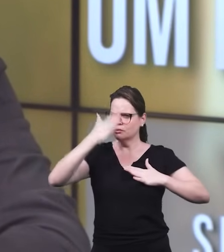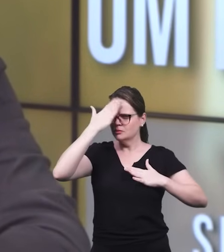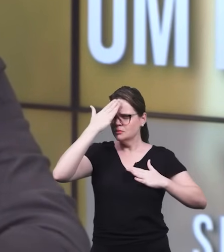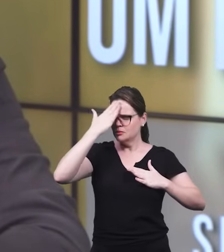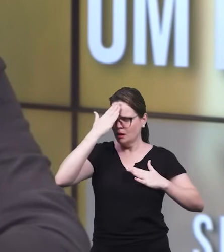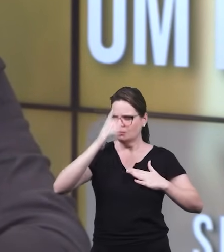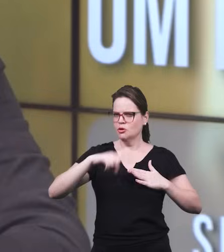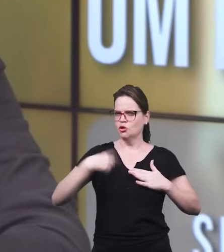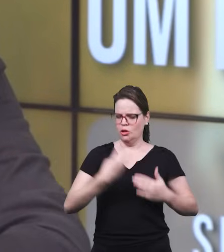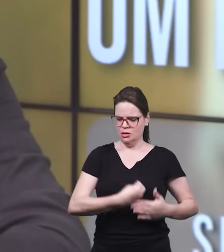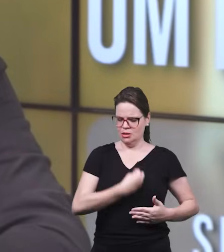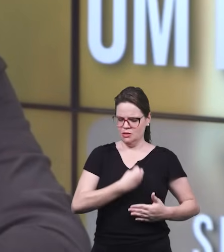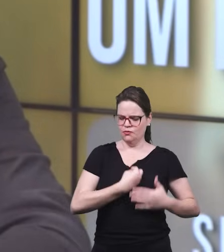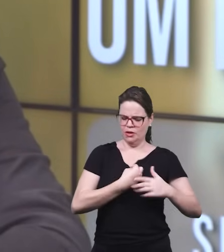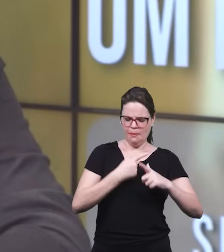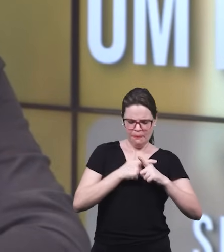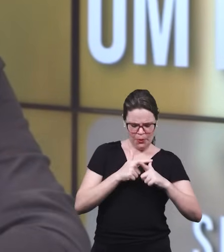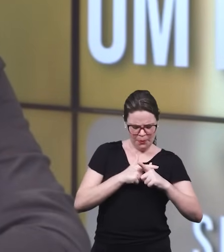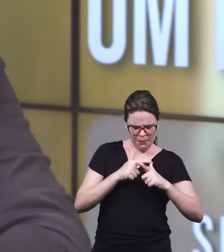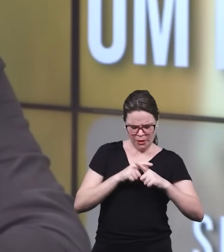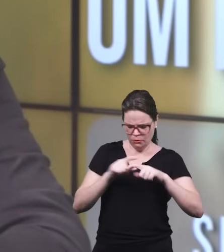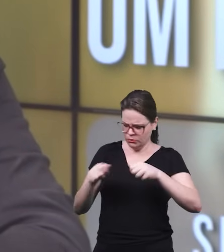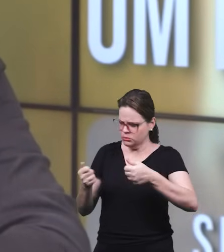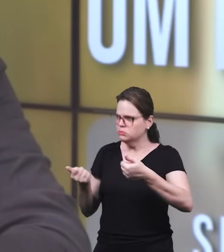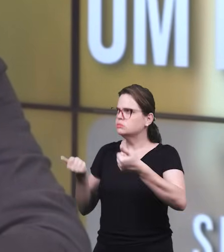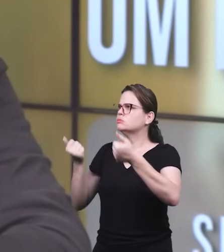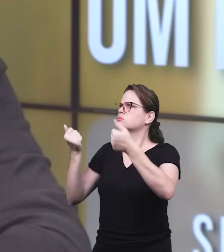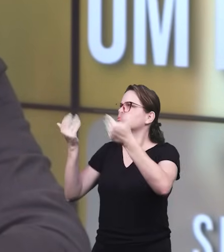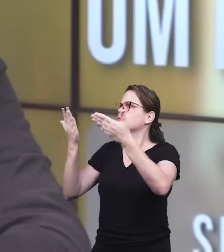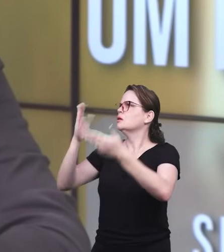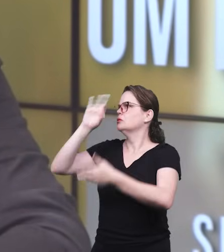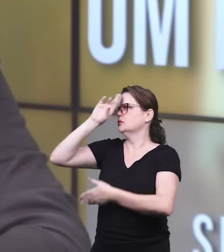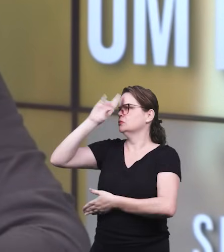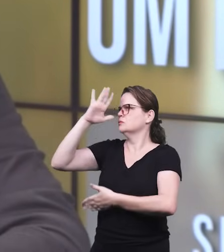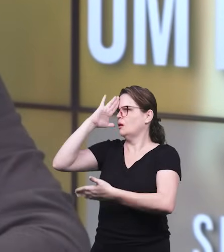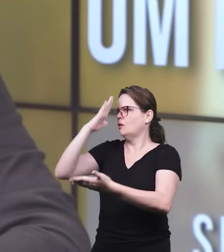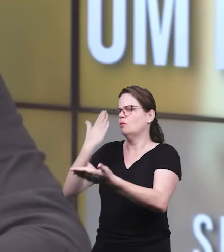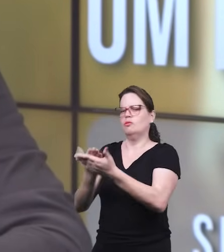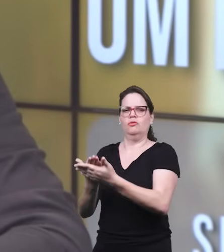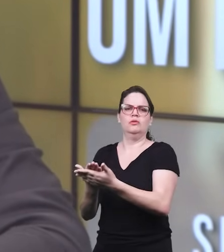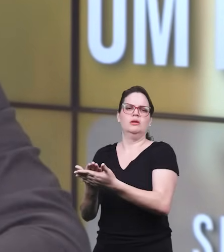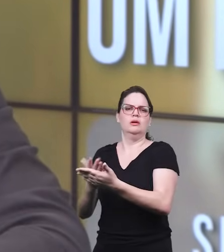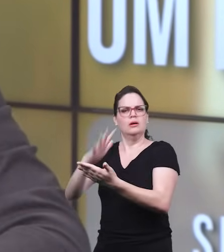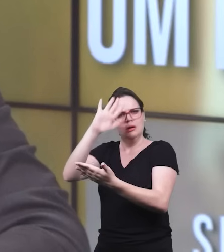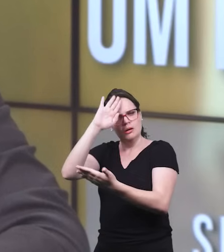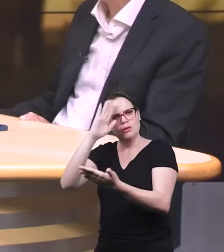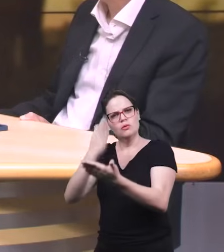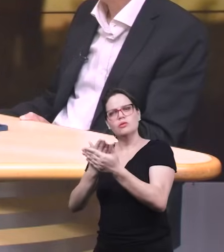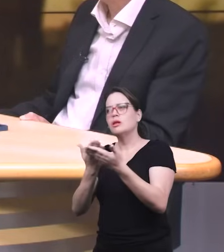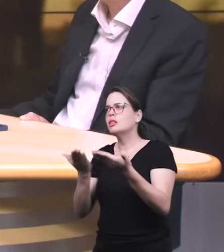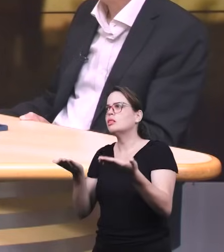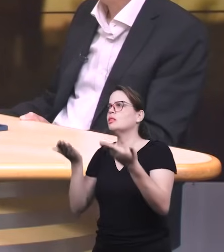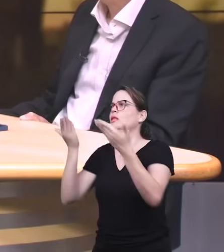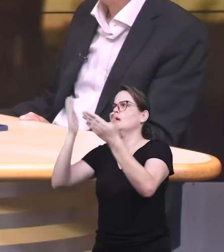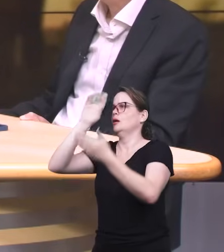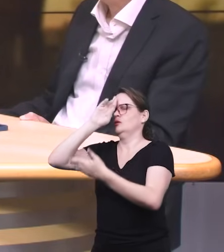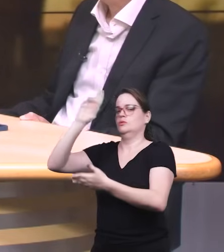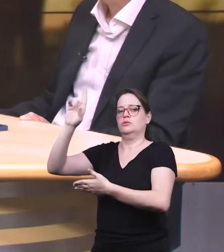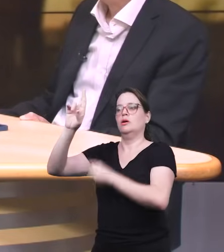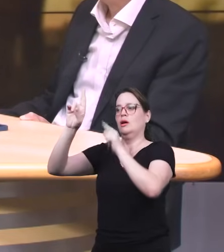os nossos problemas, confiar no Senhor, coloca na cama do profeta e o Senhor vai operar um milagre, né,